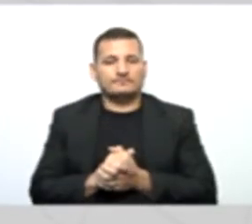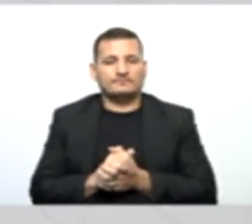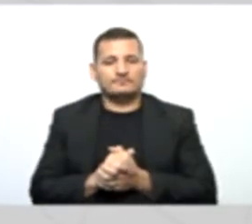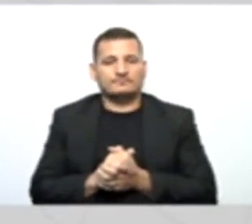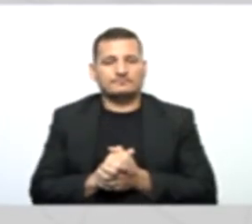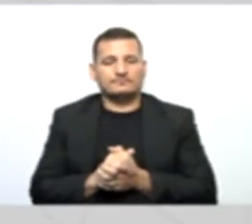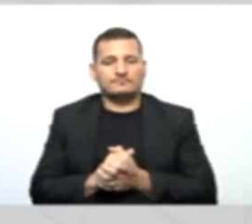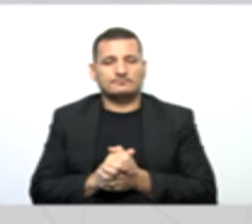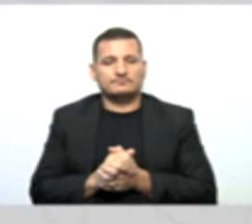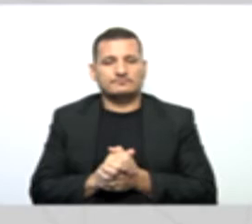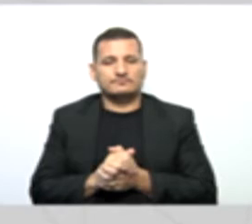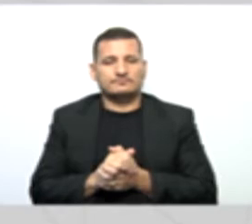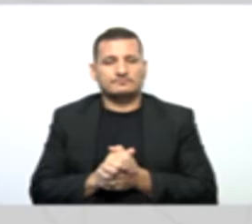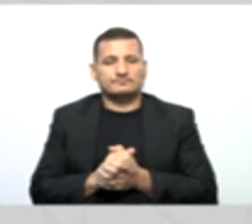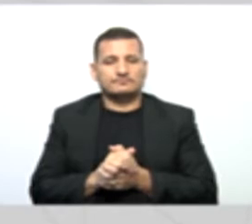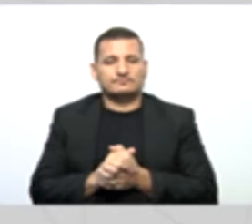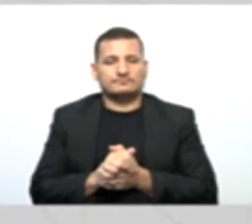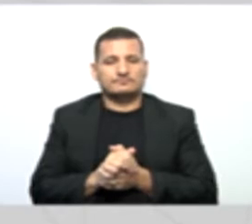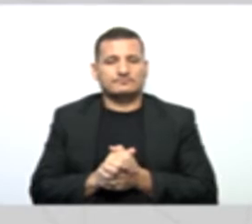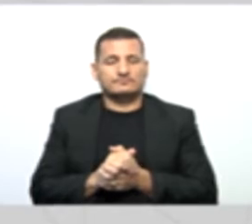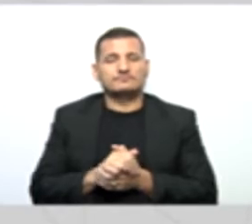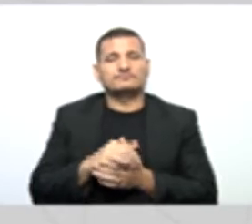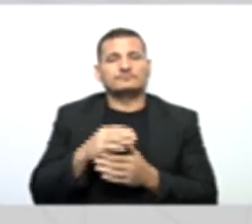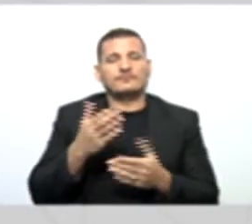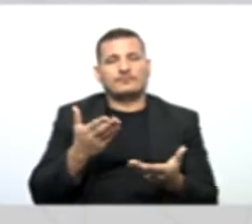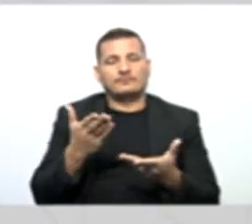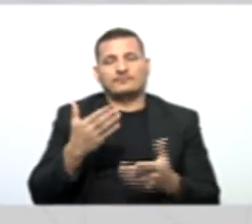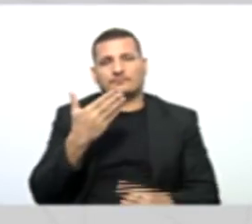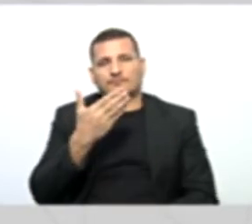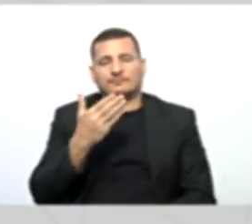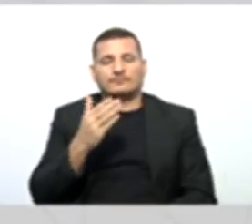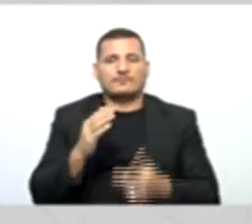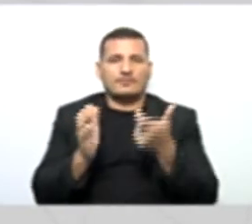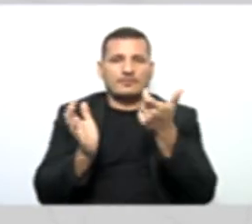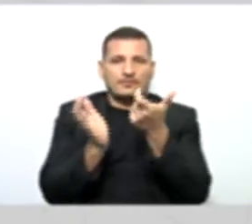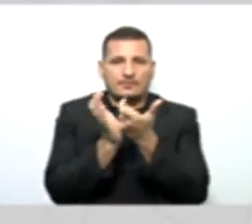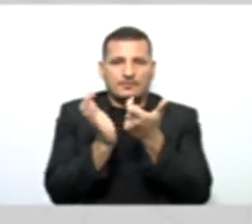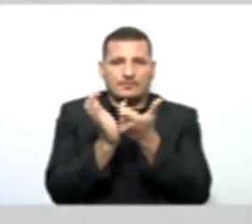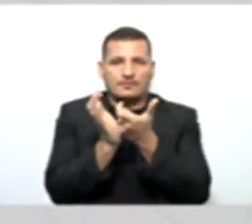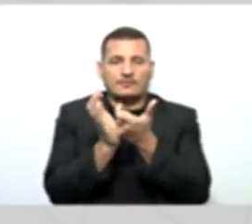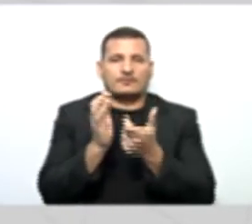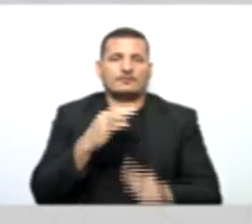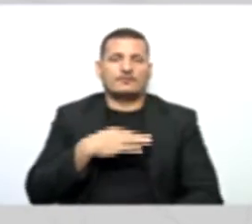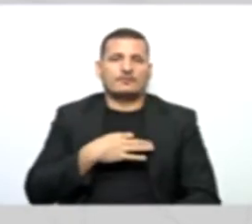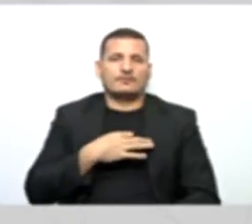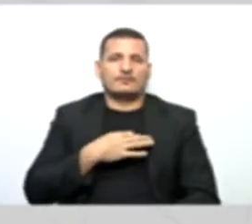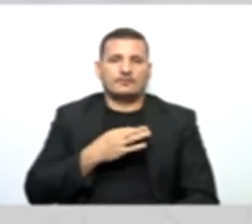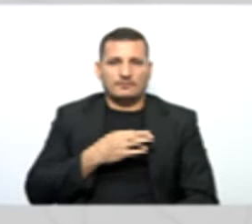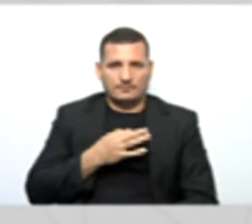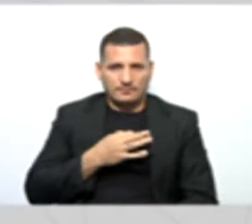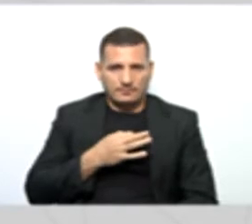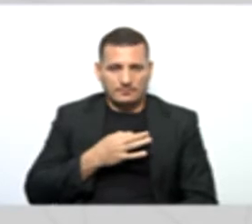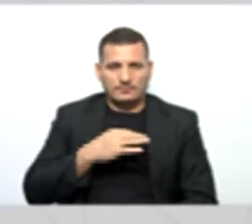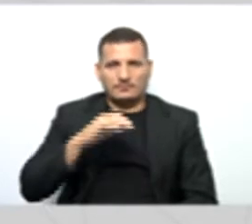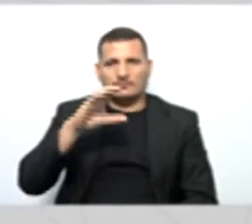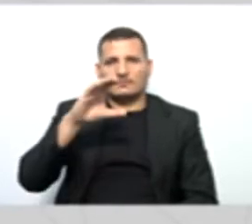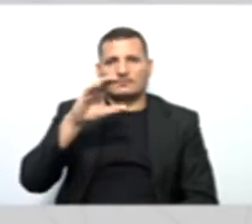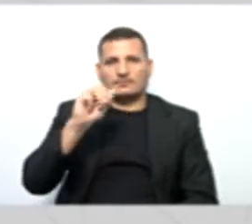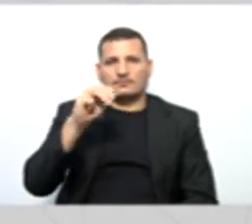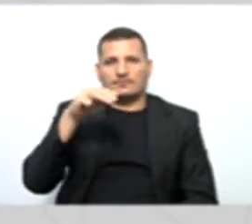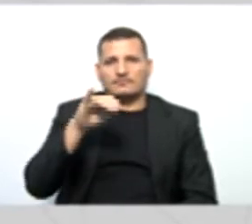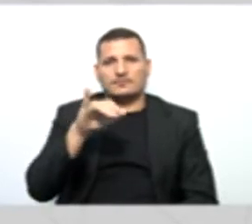aqui a classe camisa, ok? Nós temos aqui o método construtor dessa classe